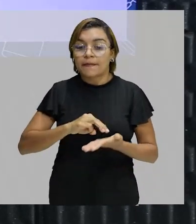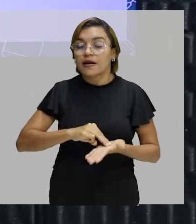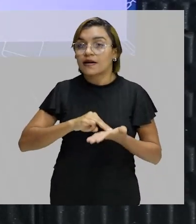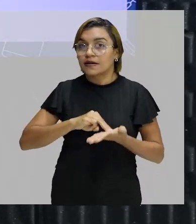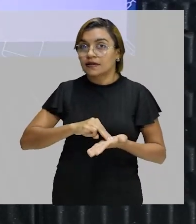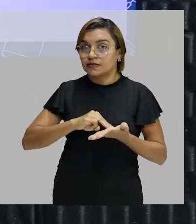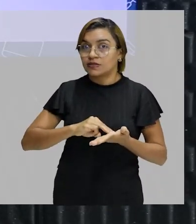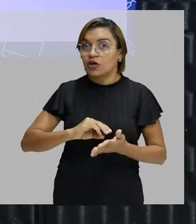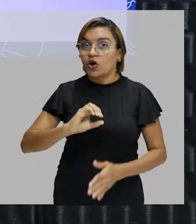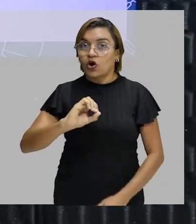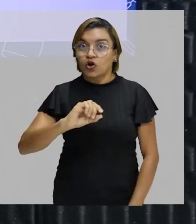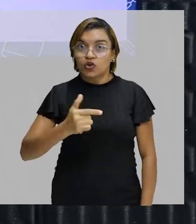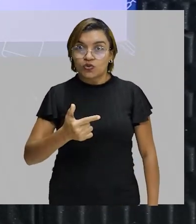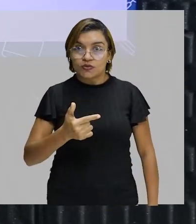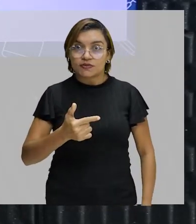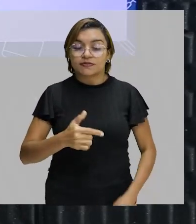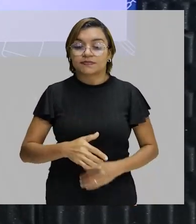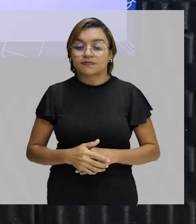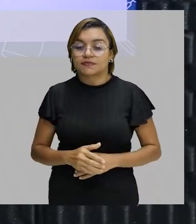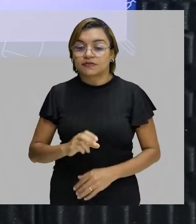do oxigênio,